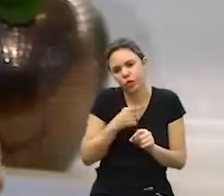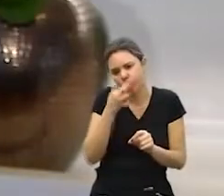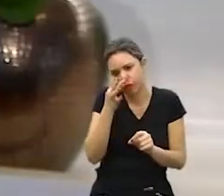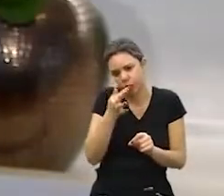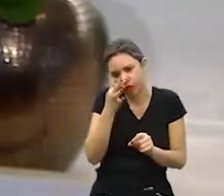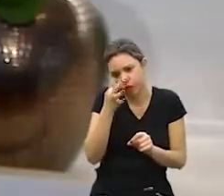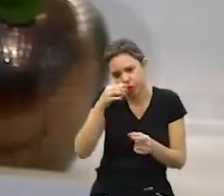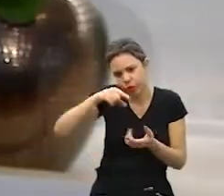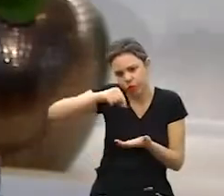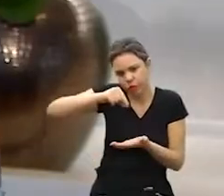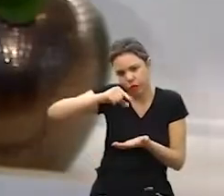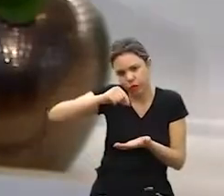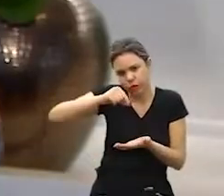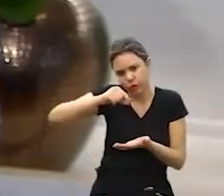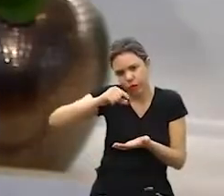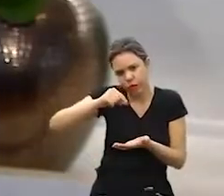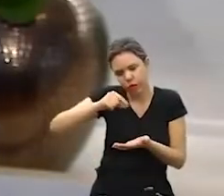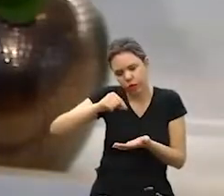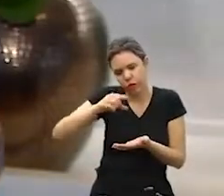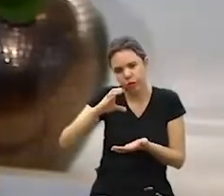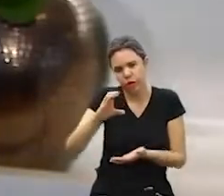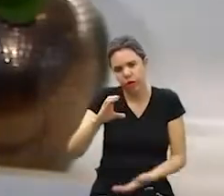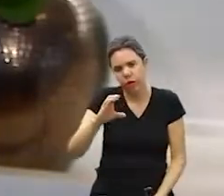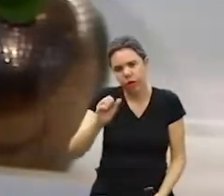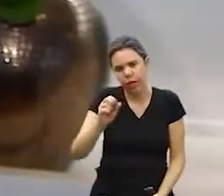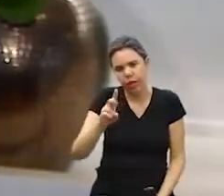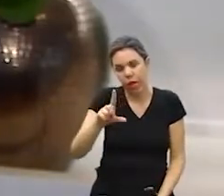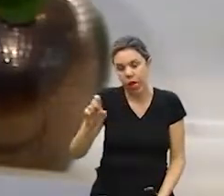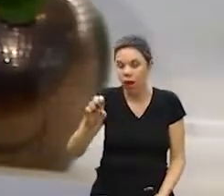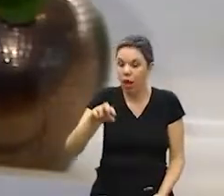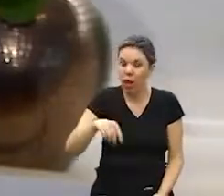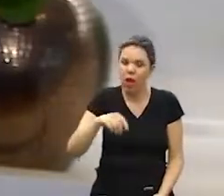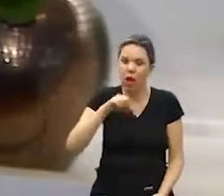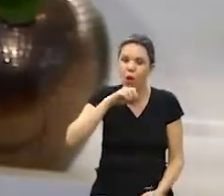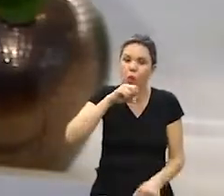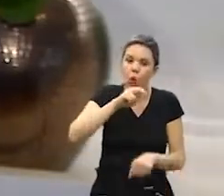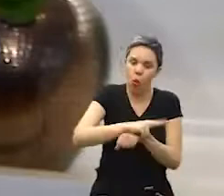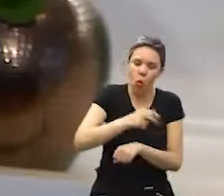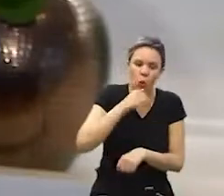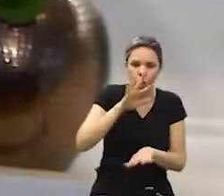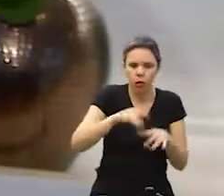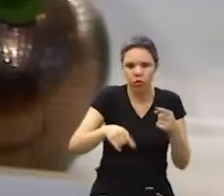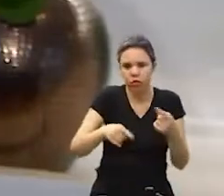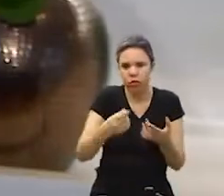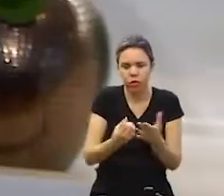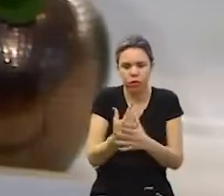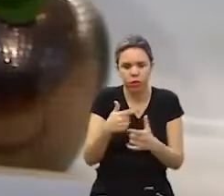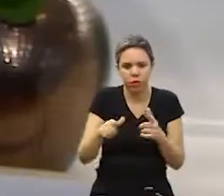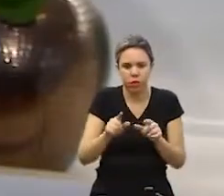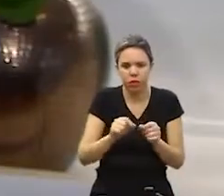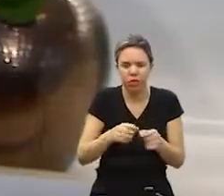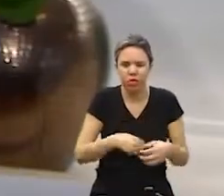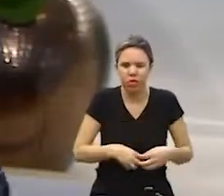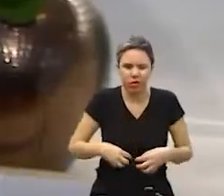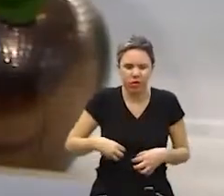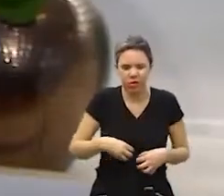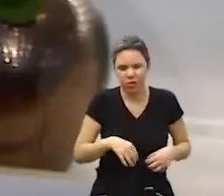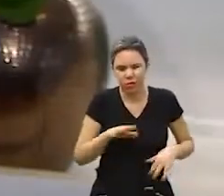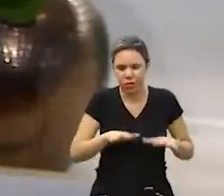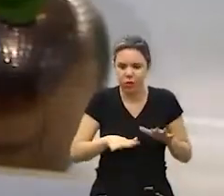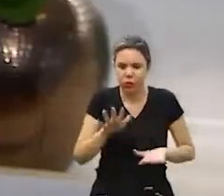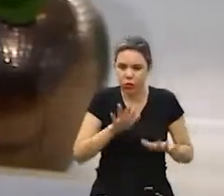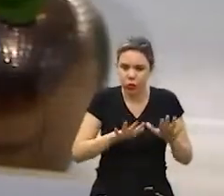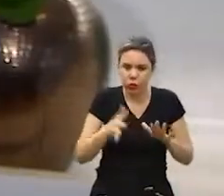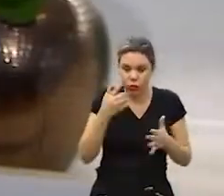tem florzinhas que soltam aquele caldinho do caulizinho que pode ser venenoso. Não que é venenoso, que vai acontecer alguma coisa, mas pode fazer mal pro